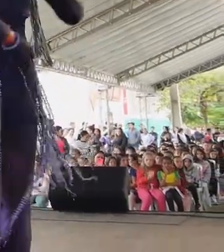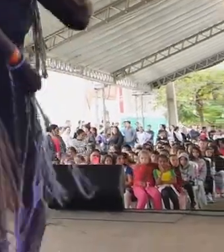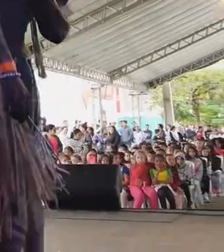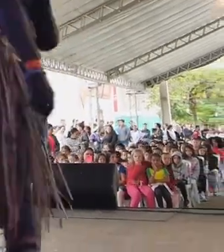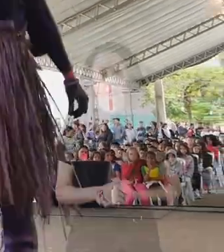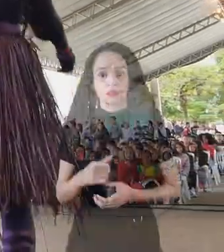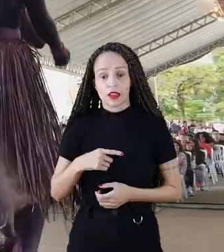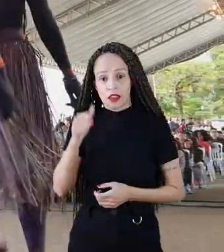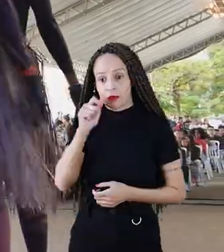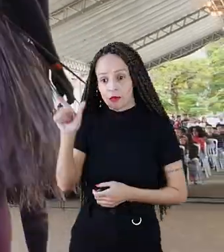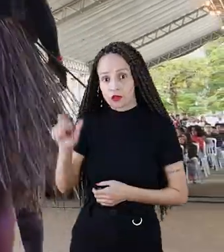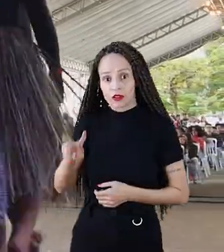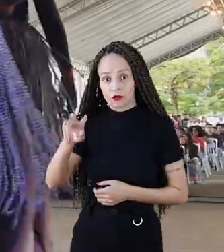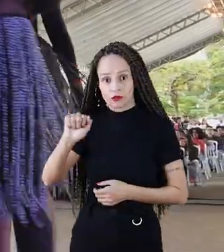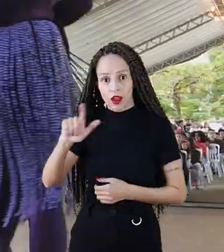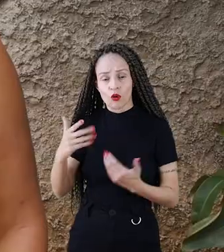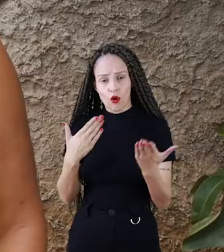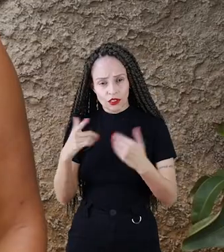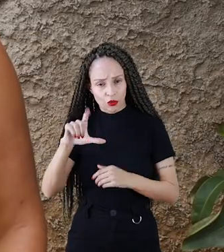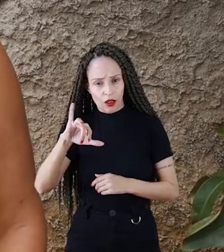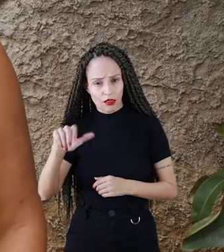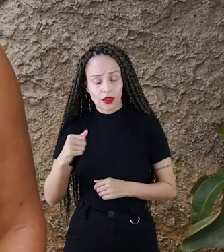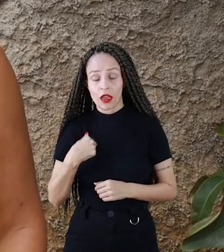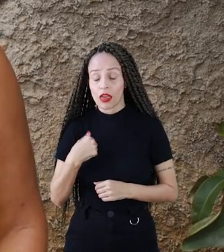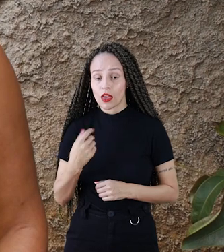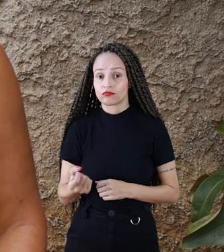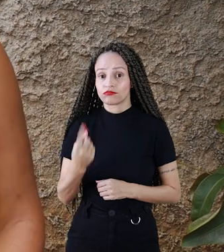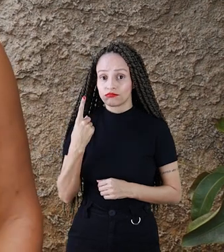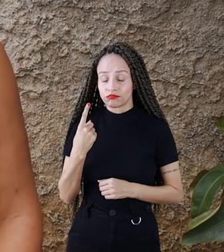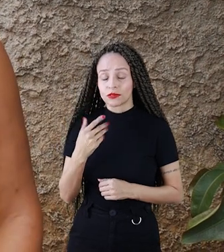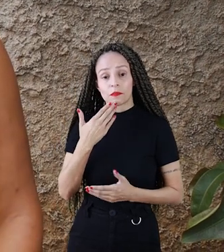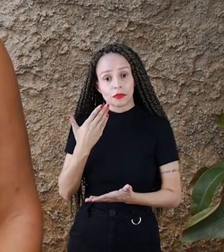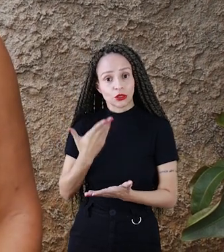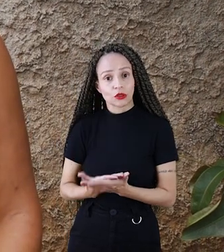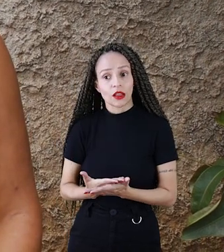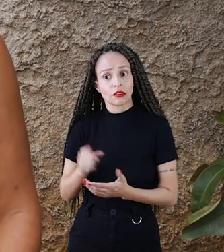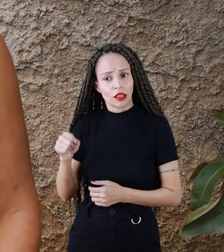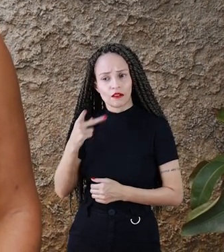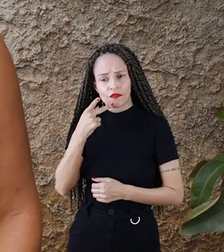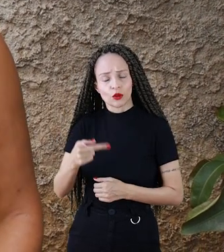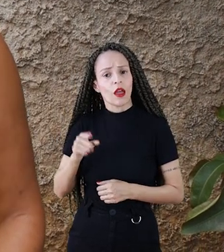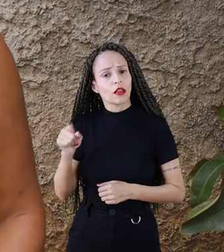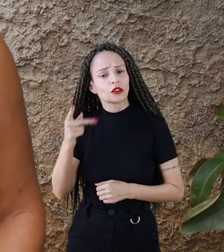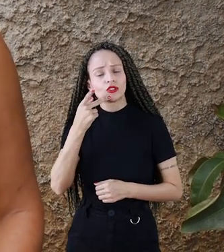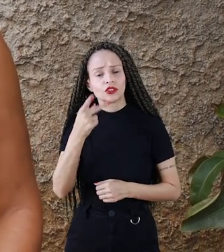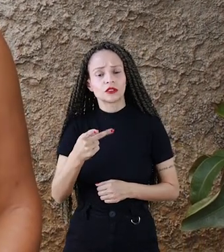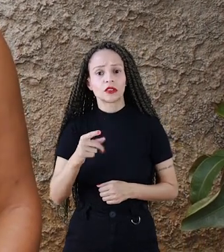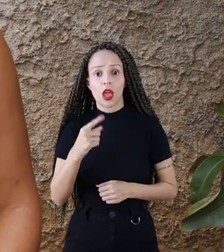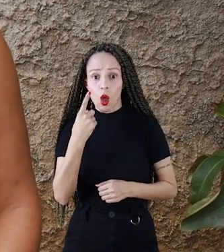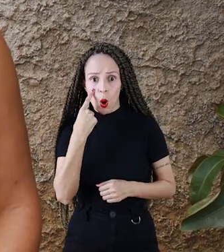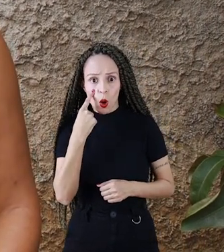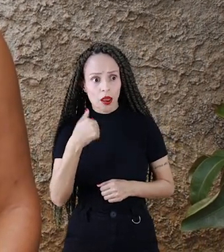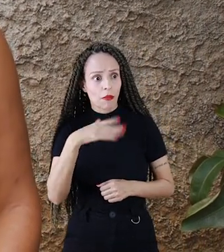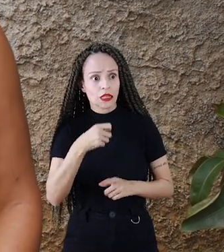produtora tem uma moça aqui ajudando apoio a Val que ela tava conversando com a Lia e eu fiquei assim super impressionada com que ela